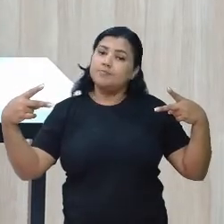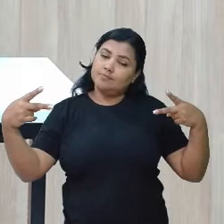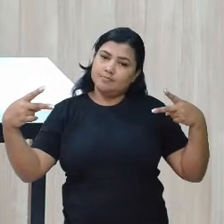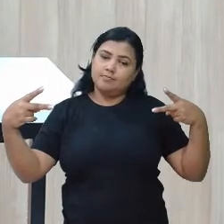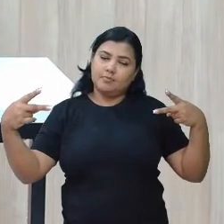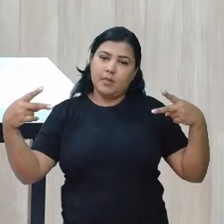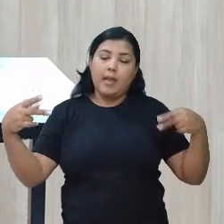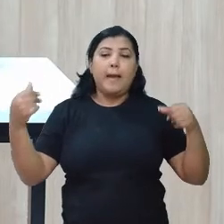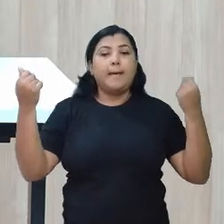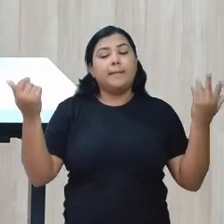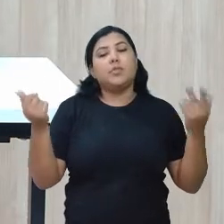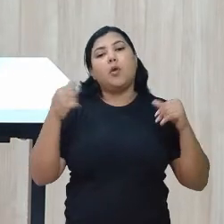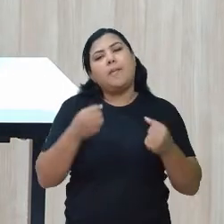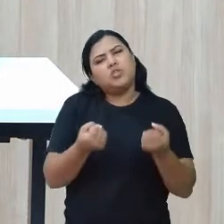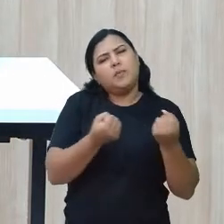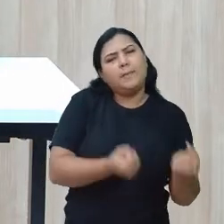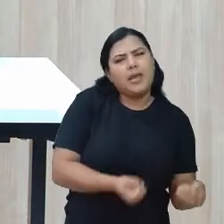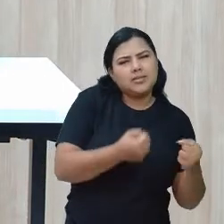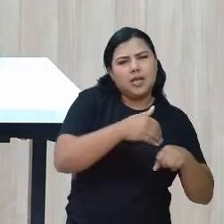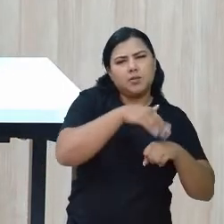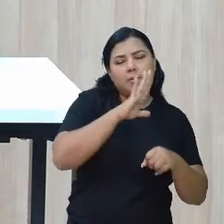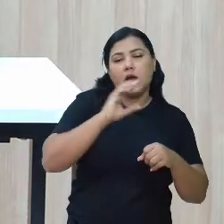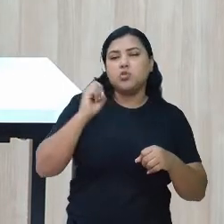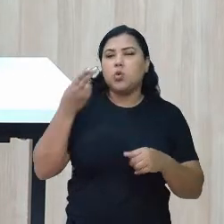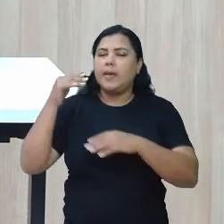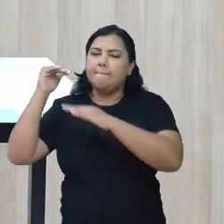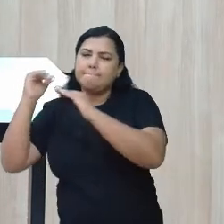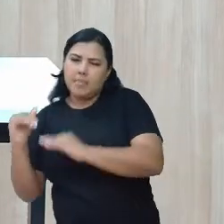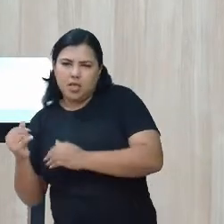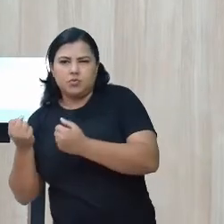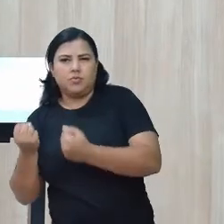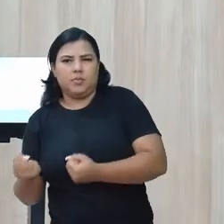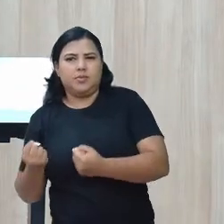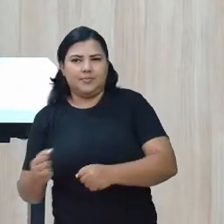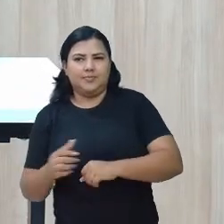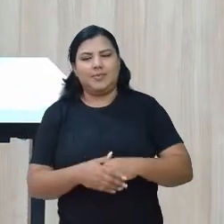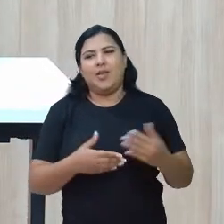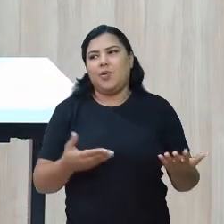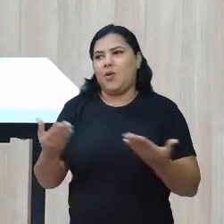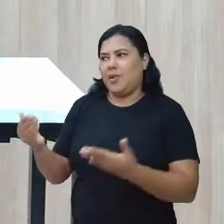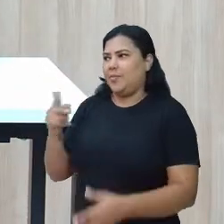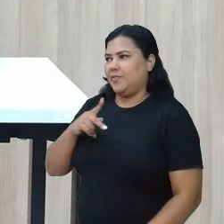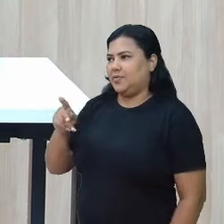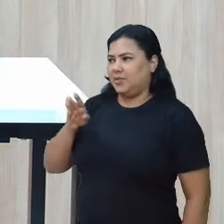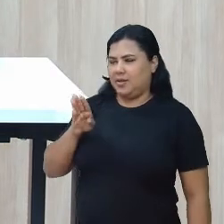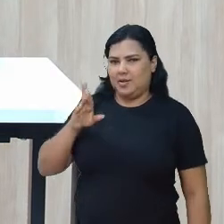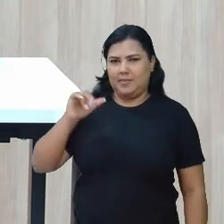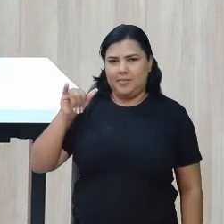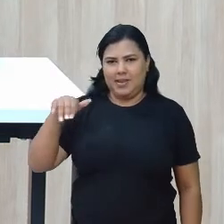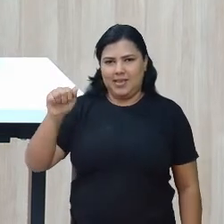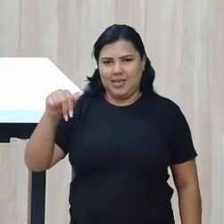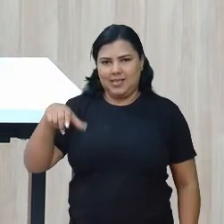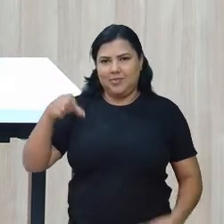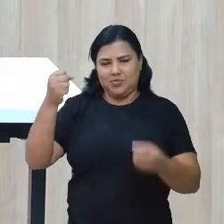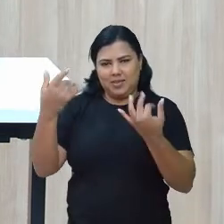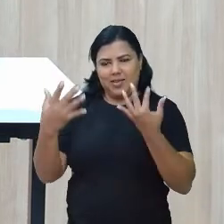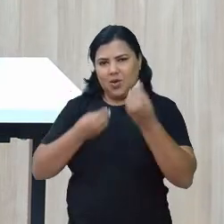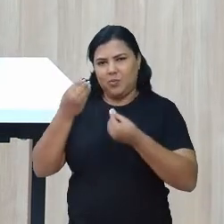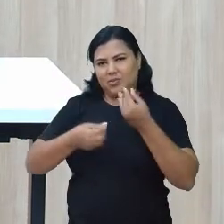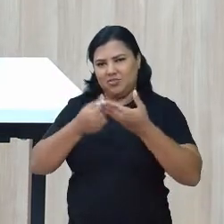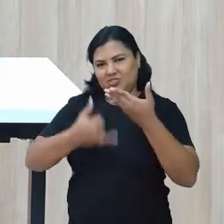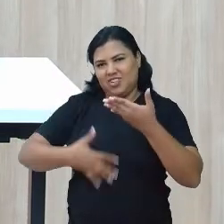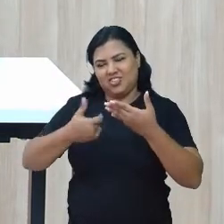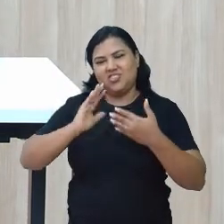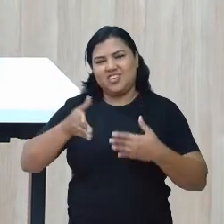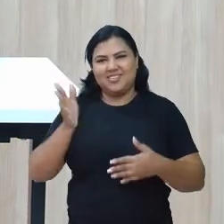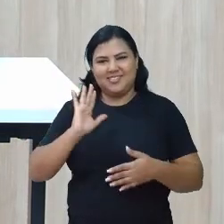seja, do que é mais pesado, do que é menos pesado, tá certo? Vou passar para a professora Briane para dizer aí como é que está o chat e das